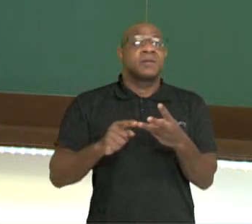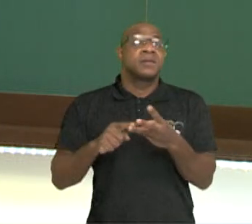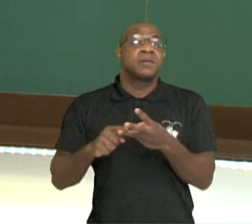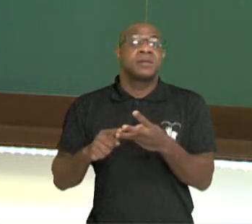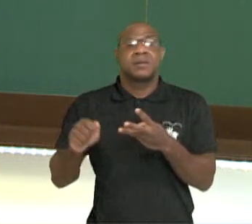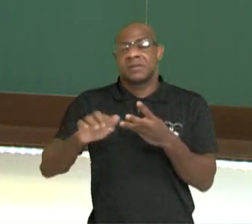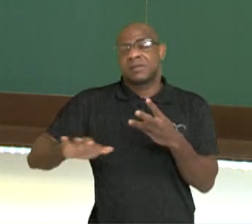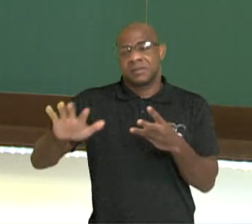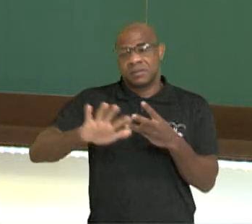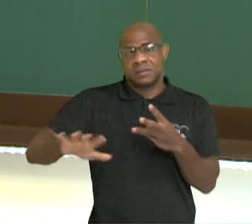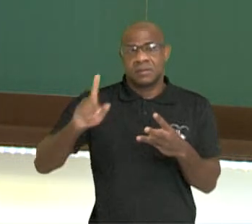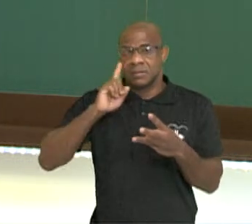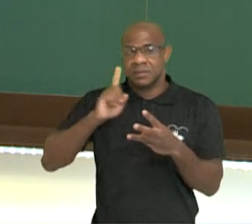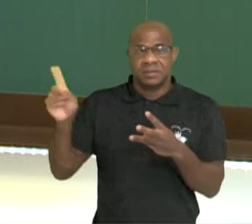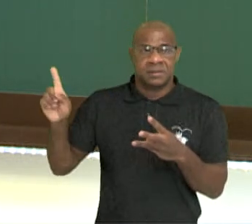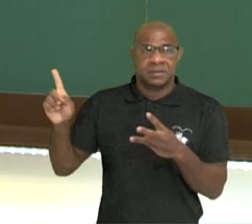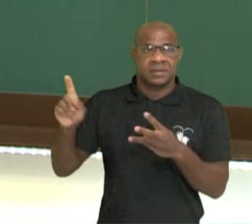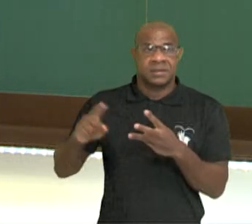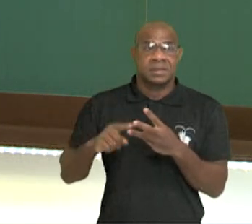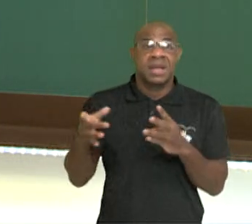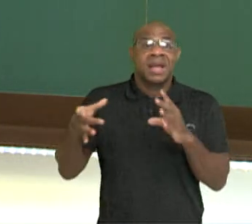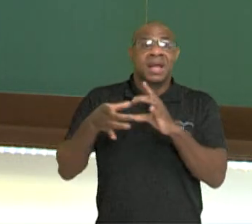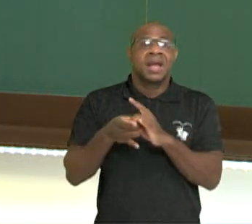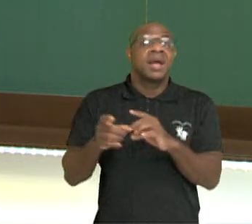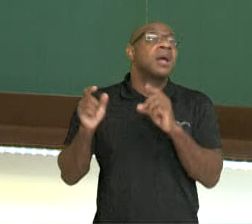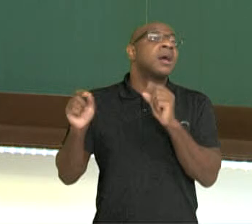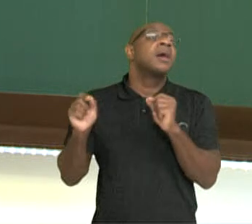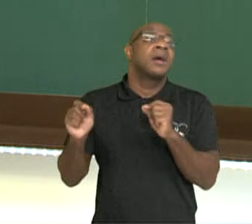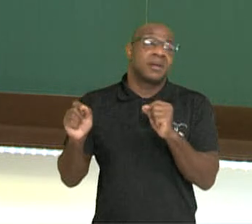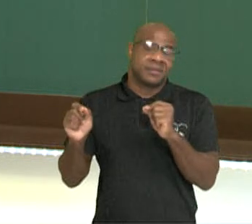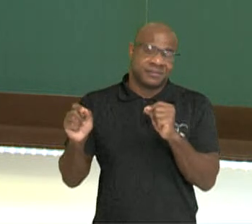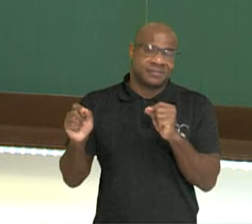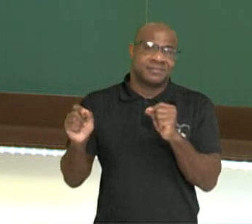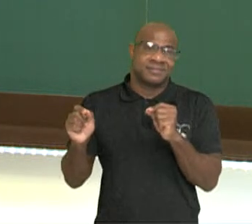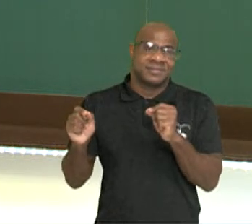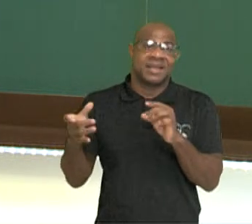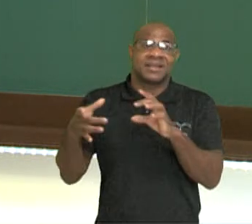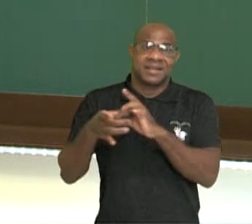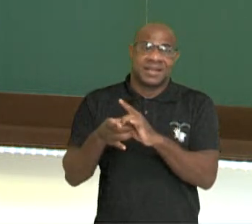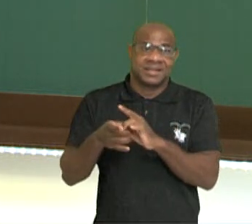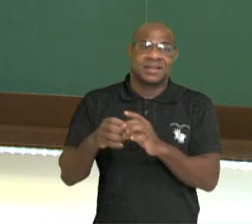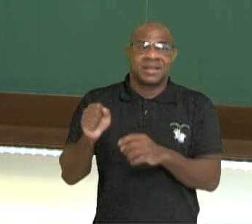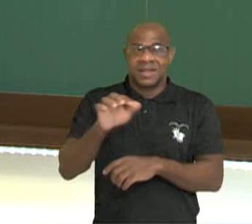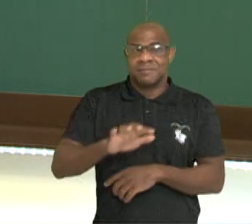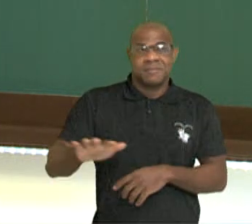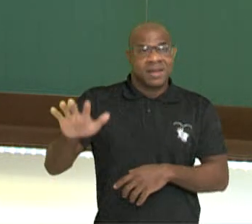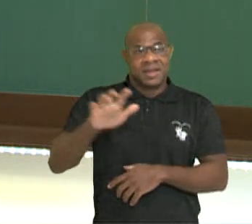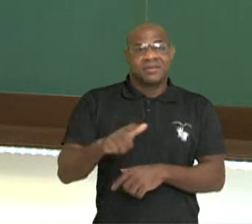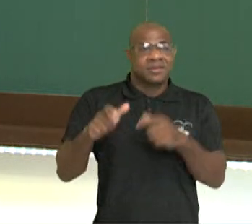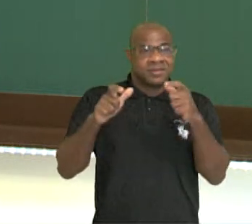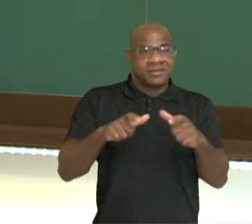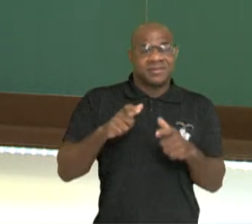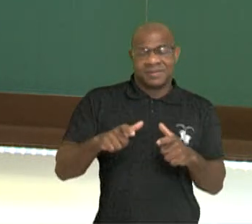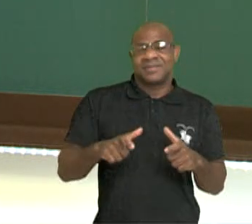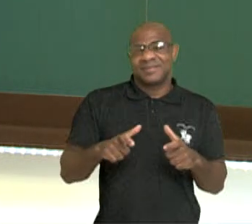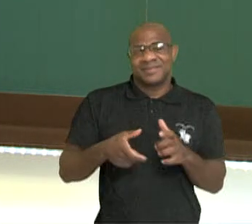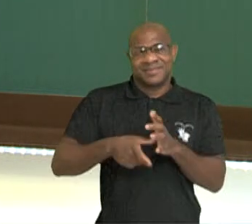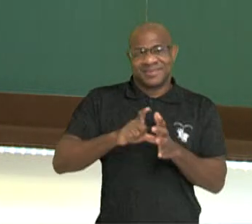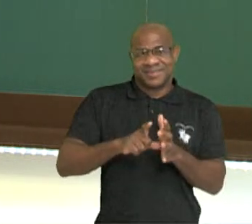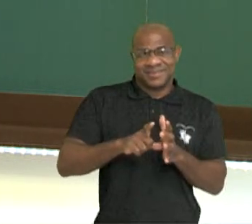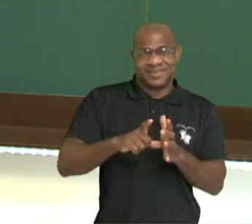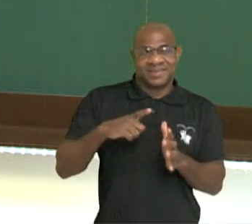terceira imagem, que está muito associada àquela imagem anterior, daquele local com o degrau, eu tenho